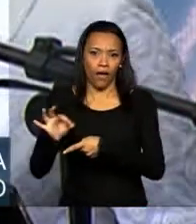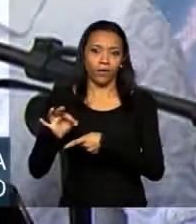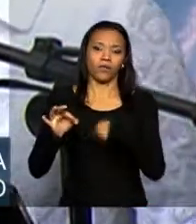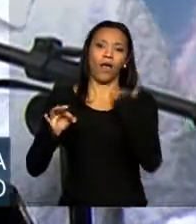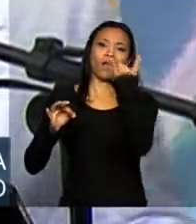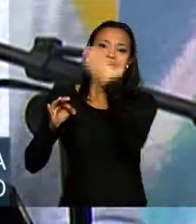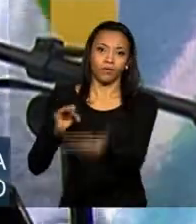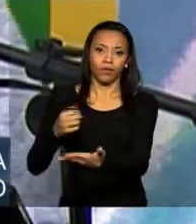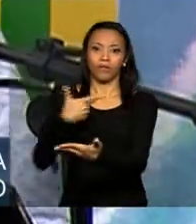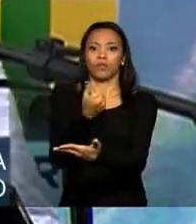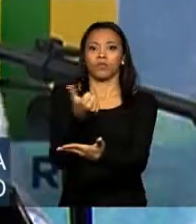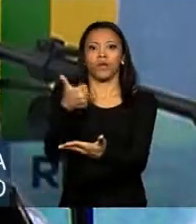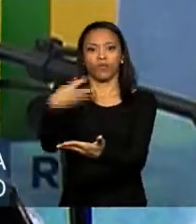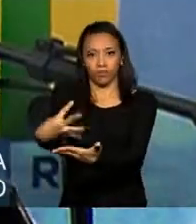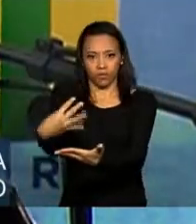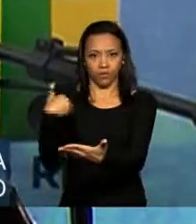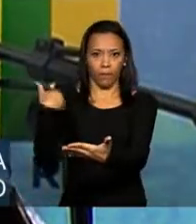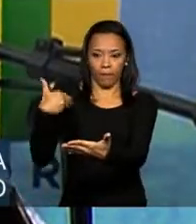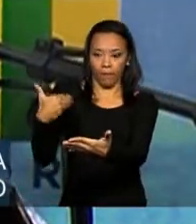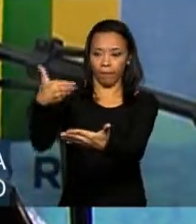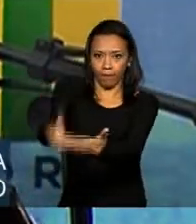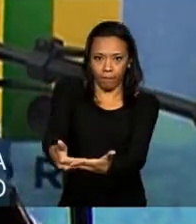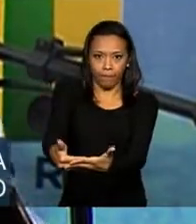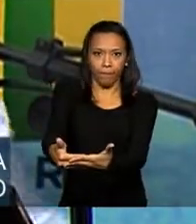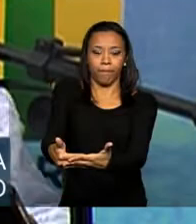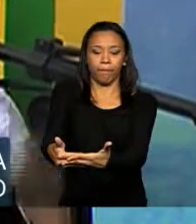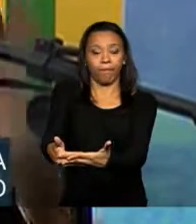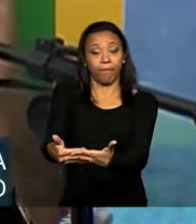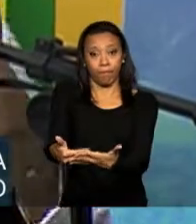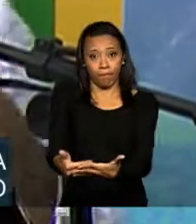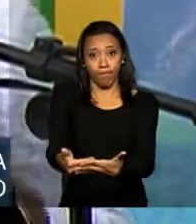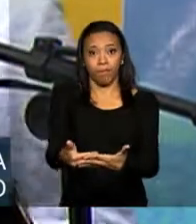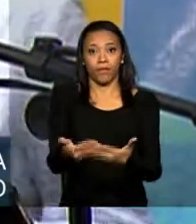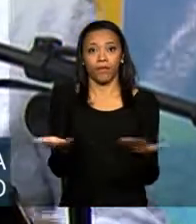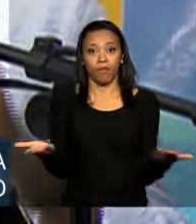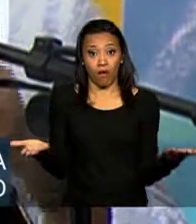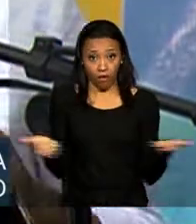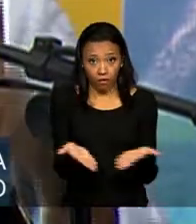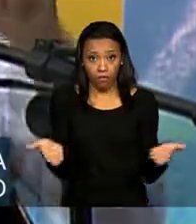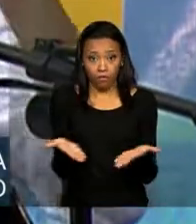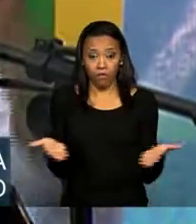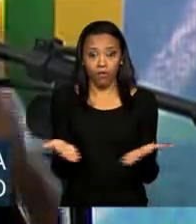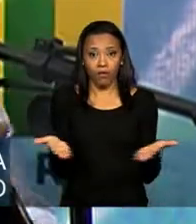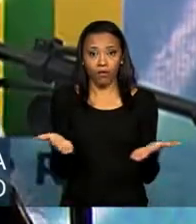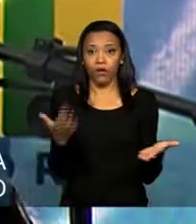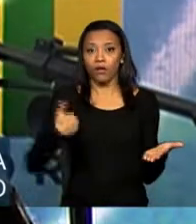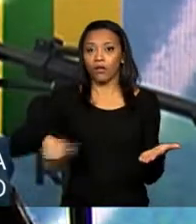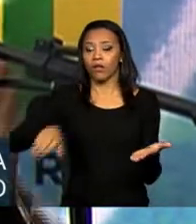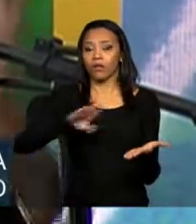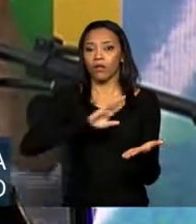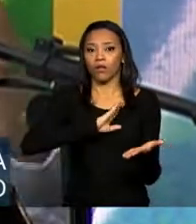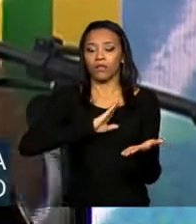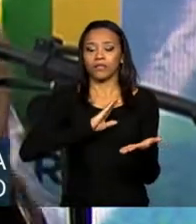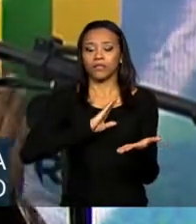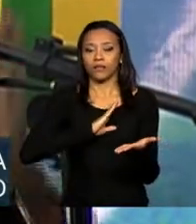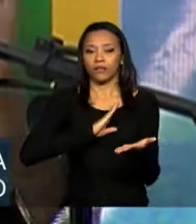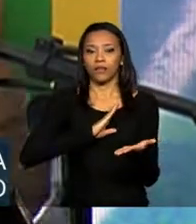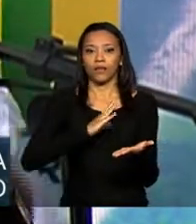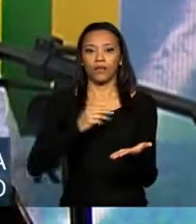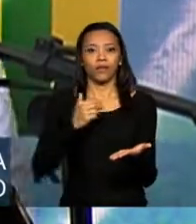chegando até 2014 Ah pois bem agora nós não temos